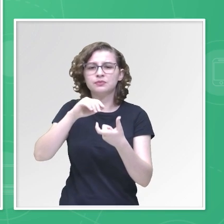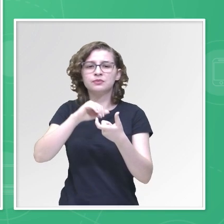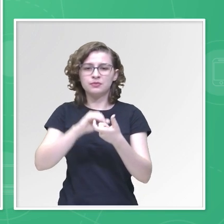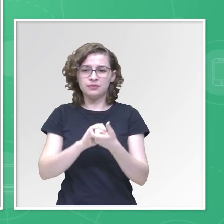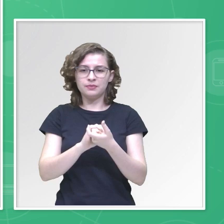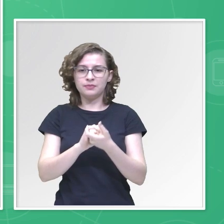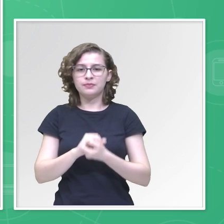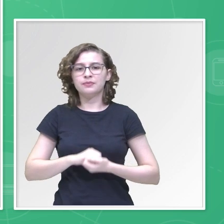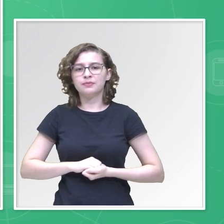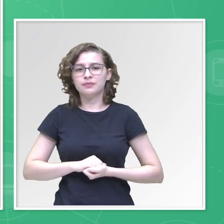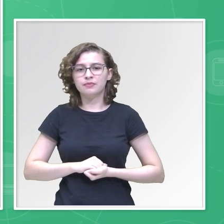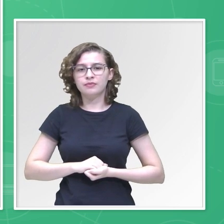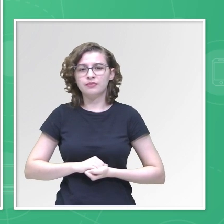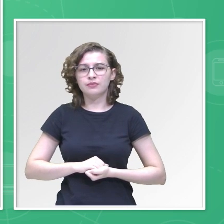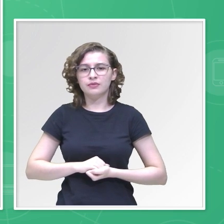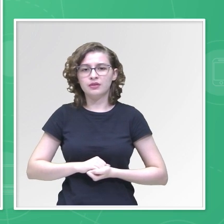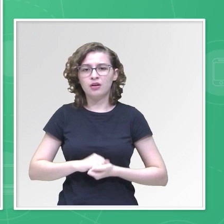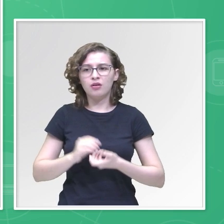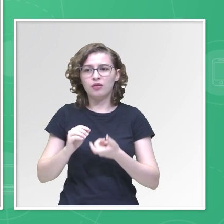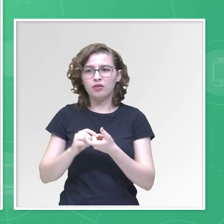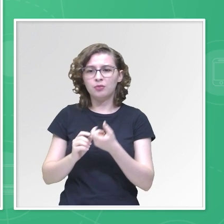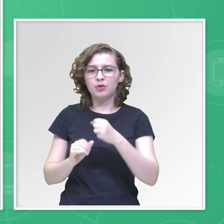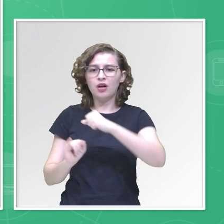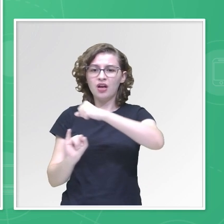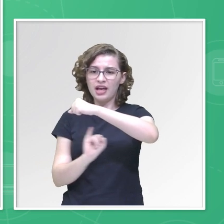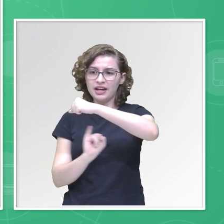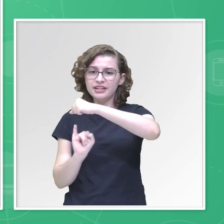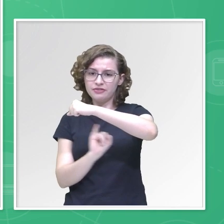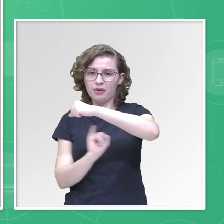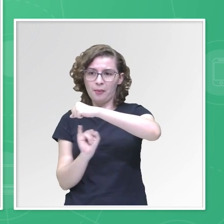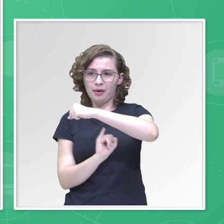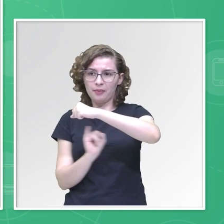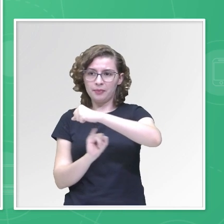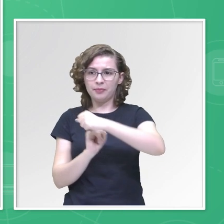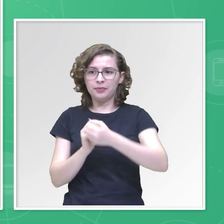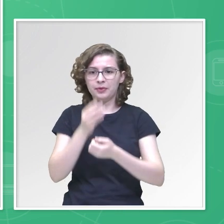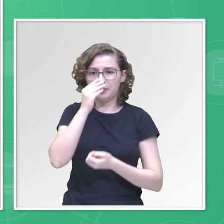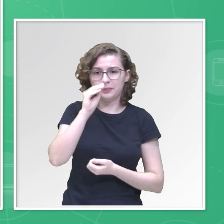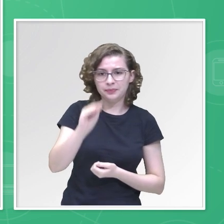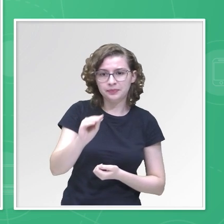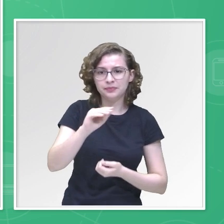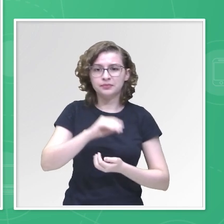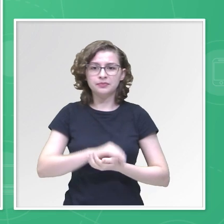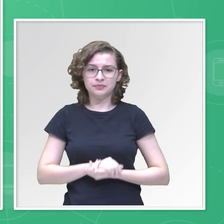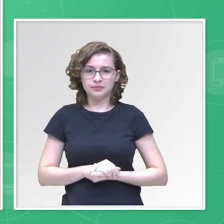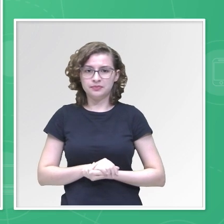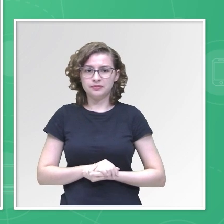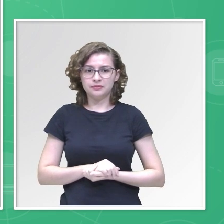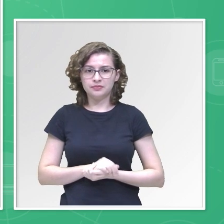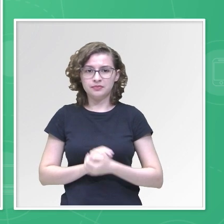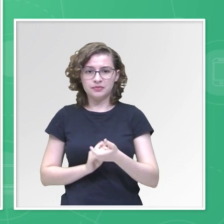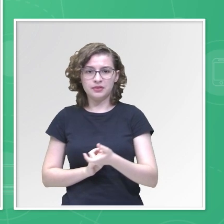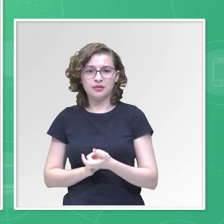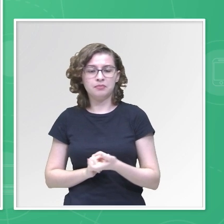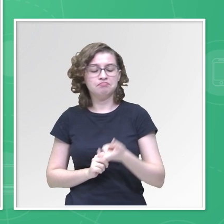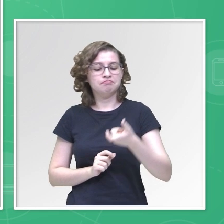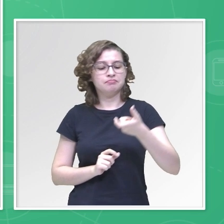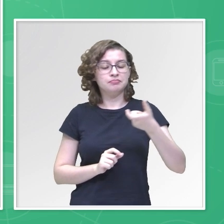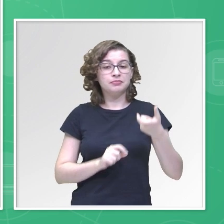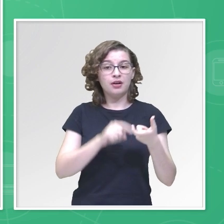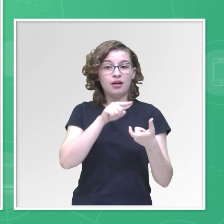não é assim depreciando a senhora a vizinha dele agora quando ele se dirija essa